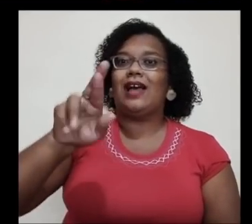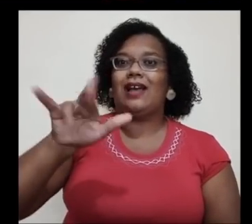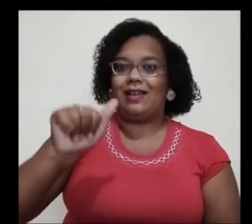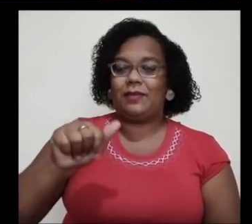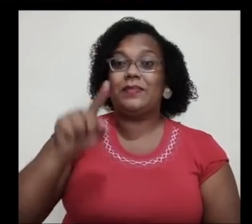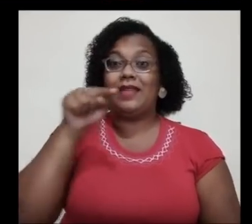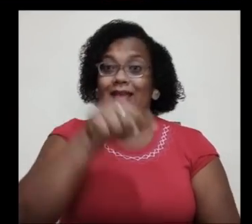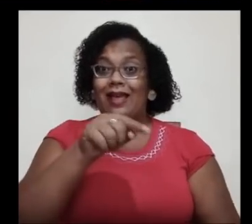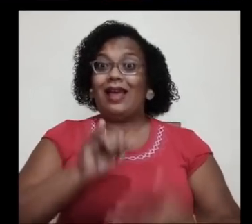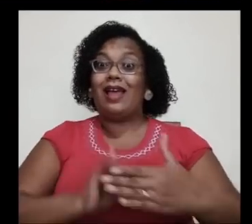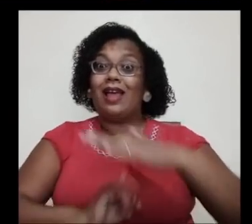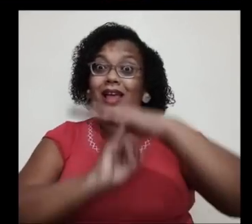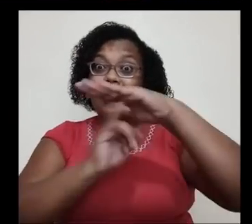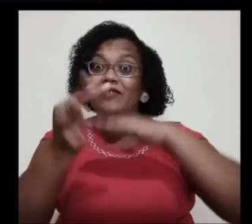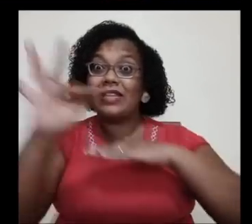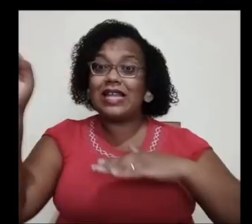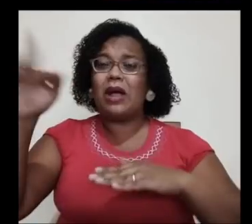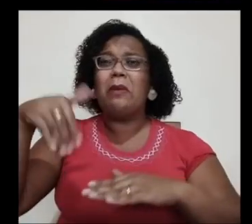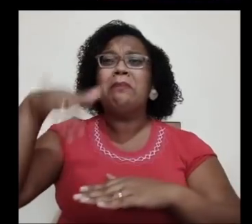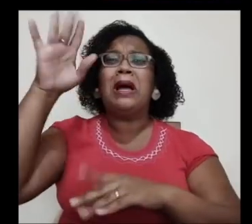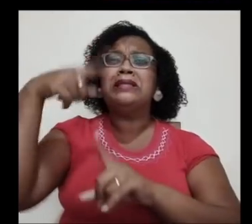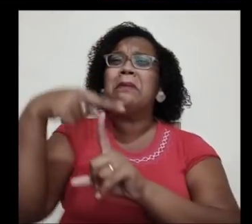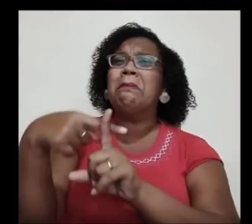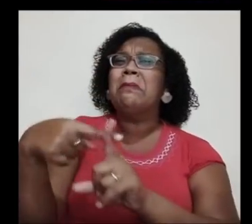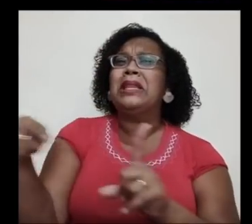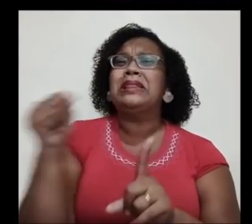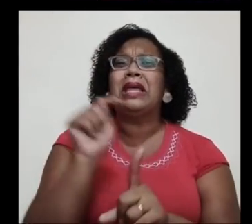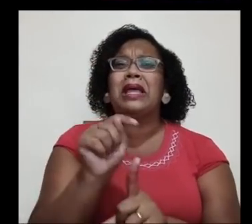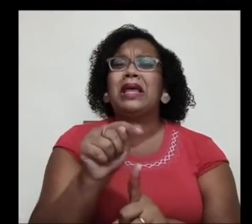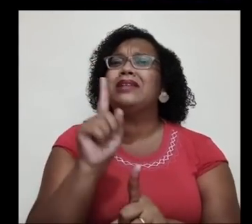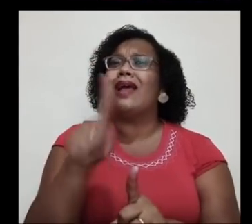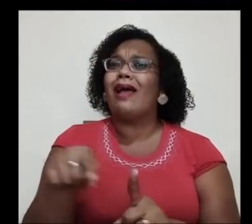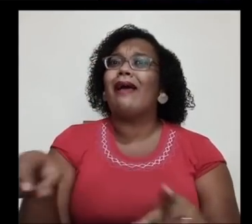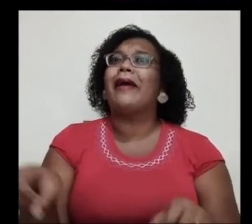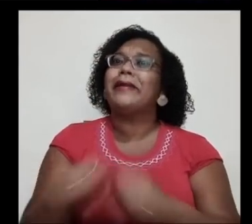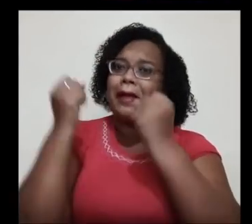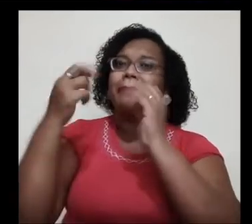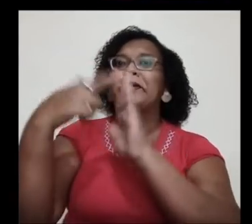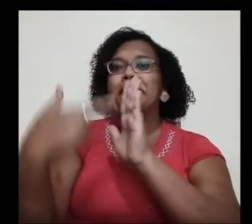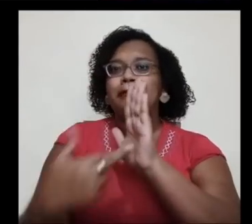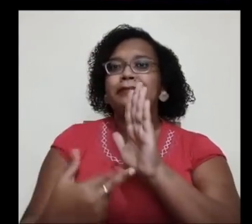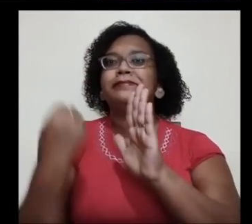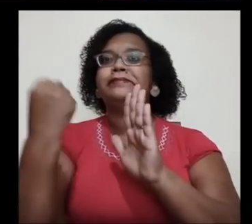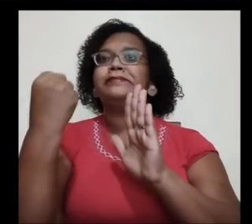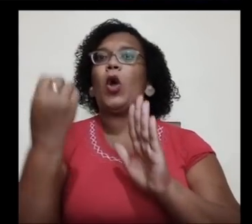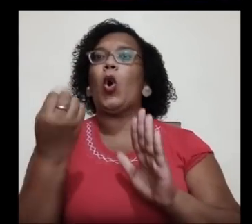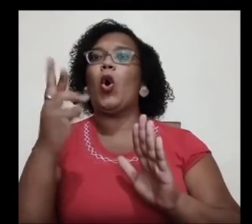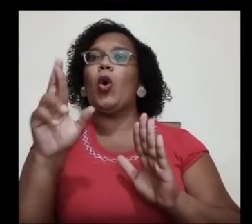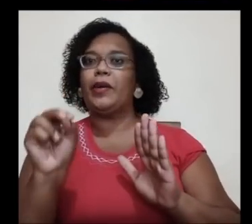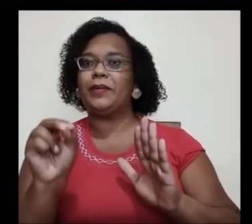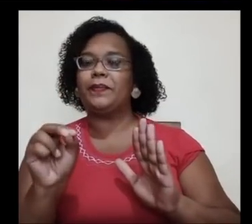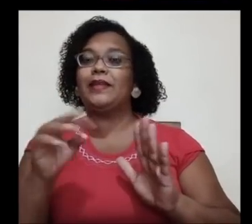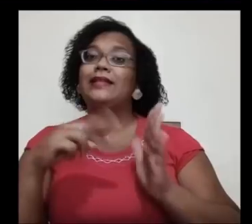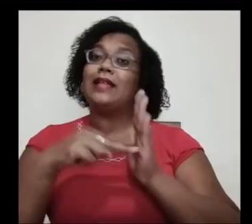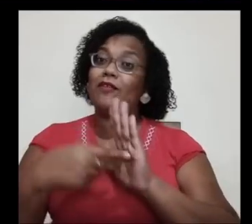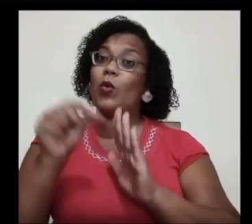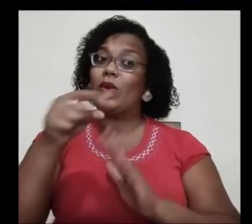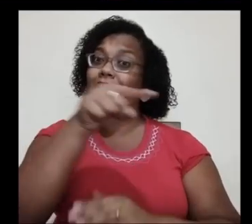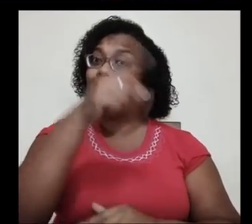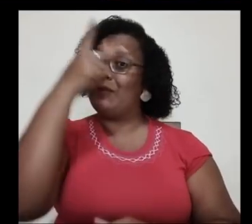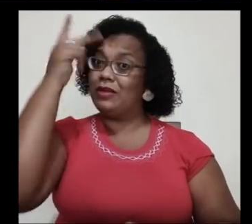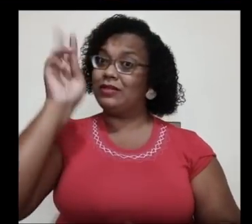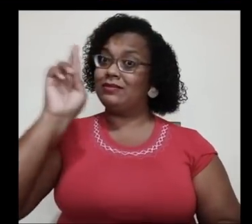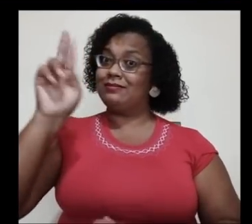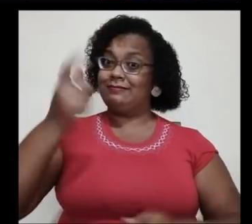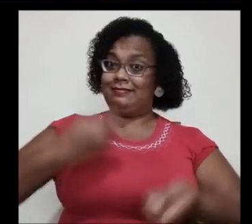que os reitores vão ter uma dificuldade imensa para gerenciar os recursos das universidades, cujo orçamento já começa o ano